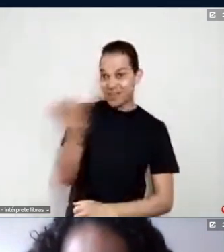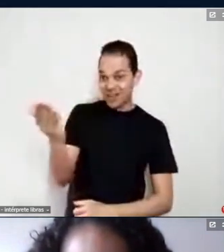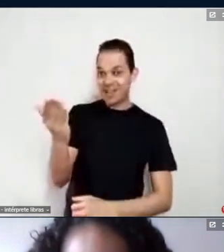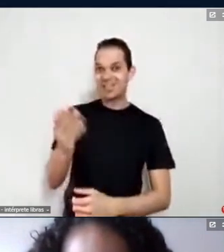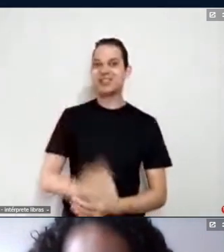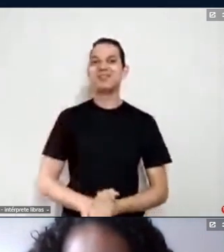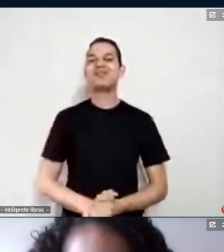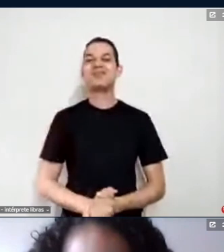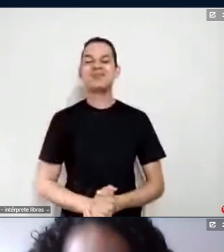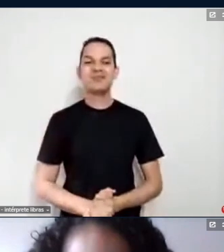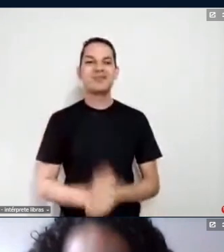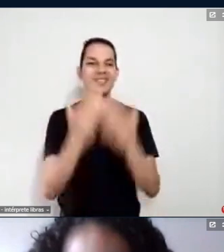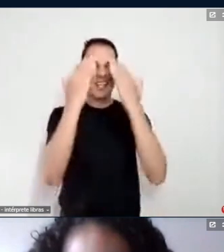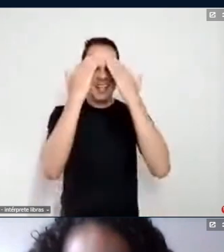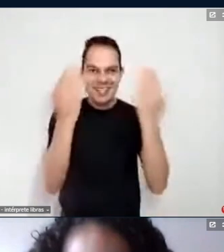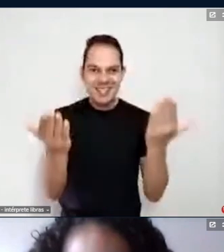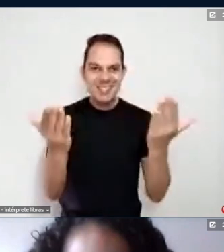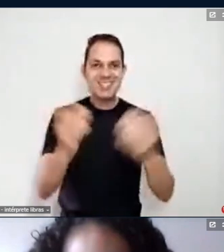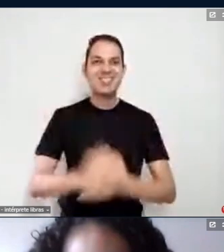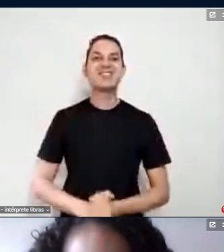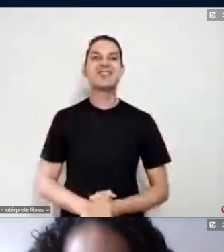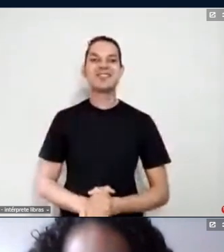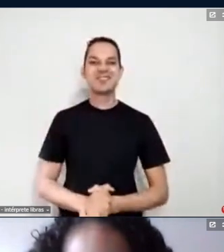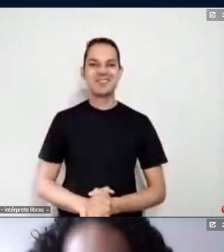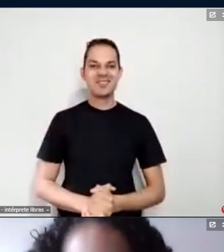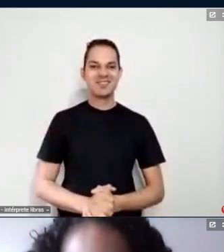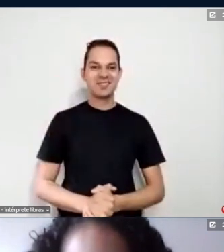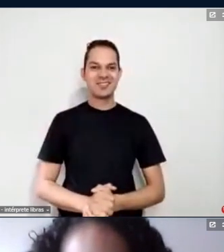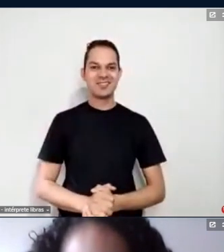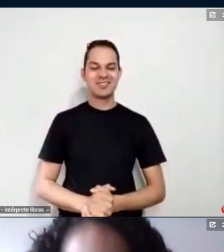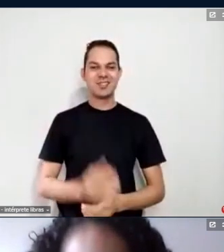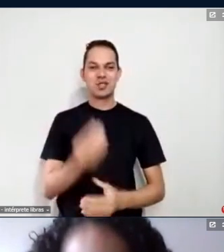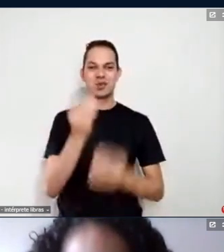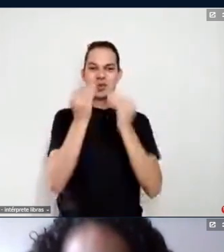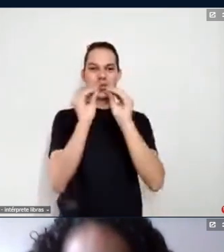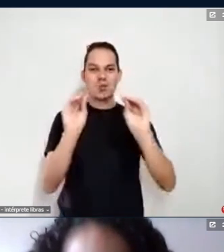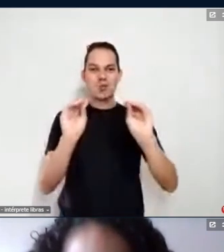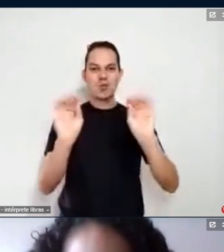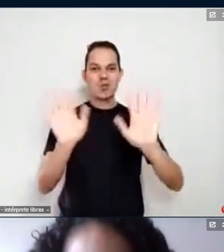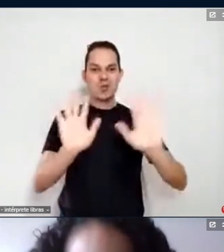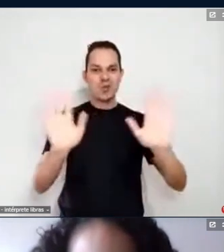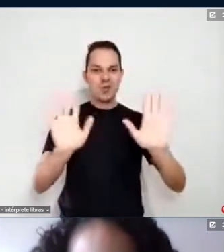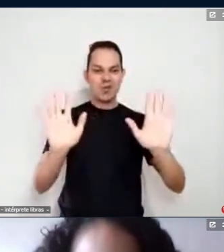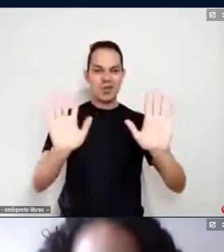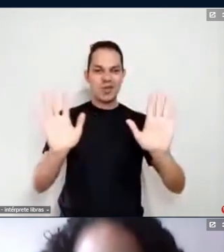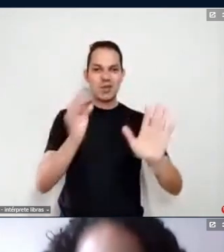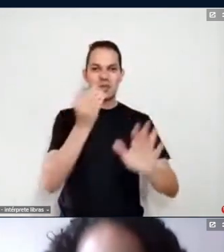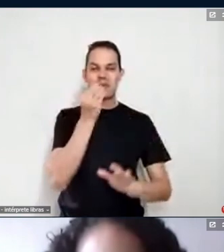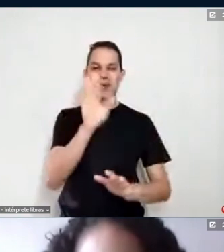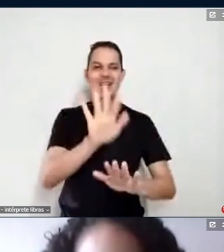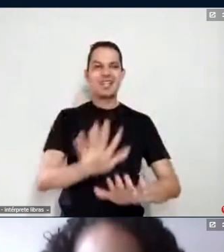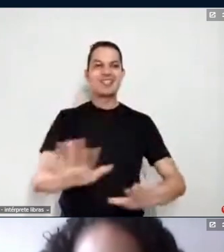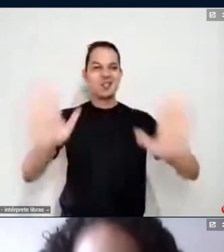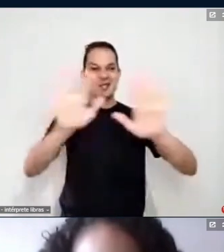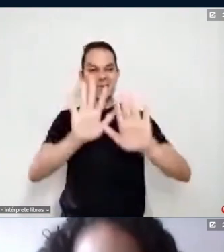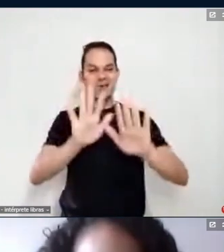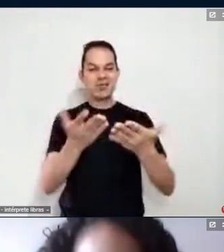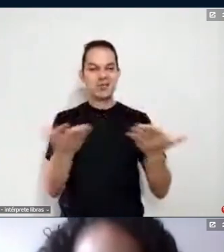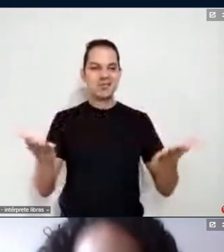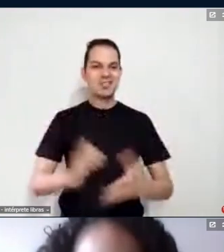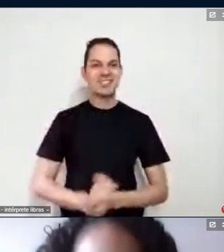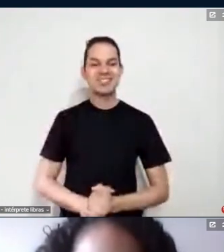Só agradeço, gente. Gente, muito obrigada. Tchau, beijos a todas e todos.